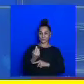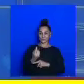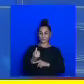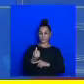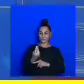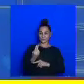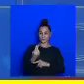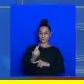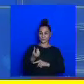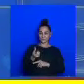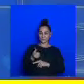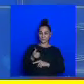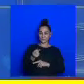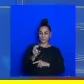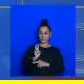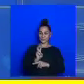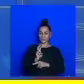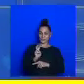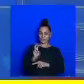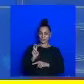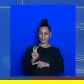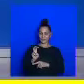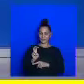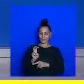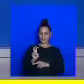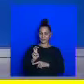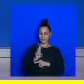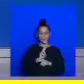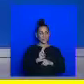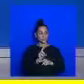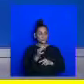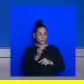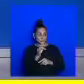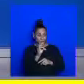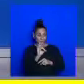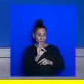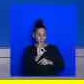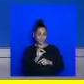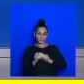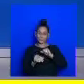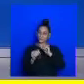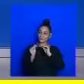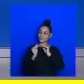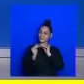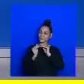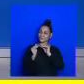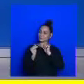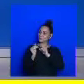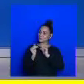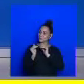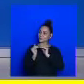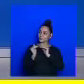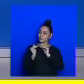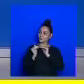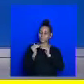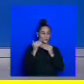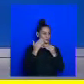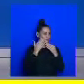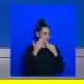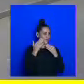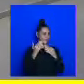31, 26 e 55. Auditoras, confirmam? Sim, confirmo. Sim,